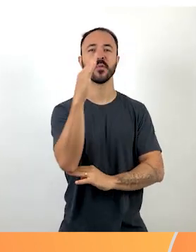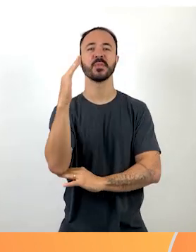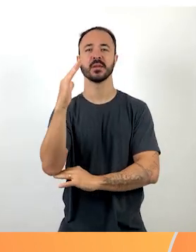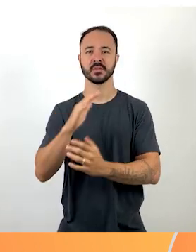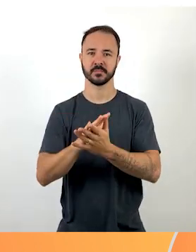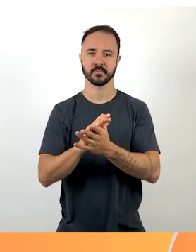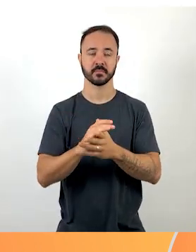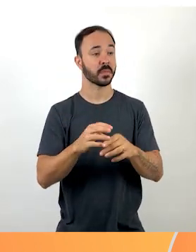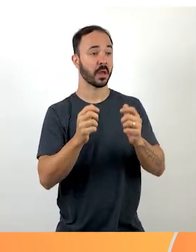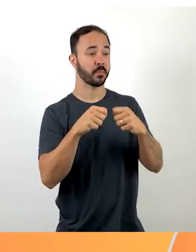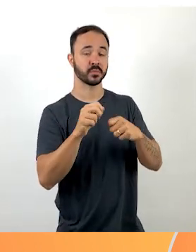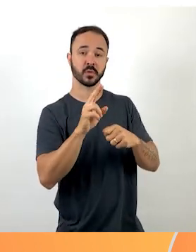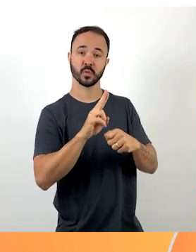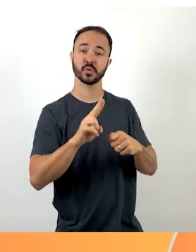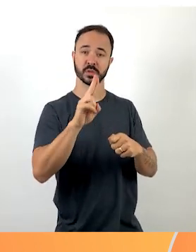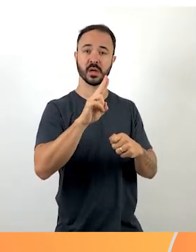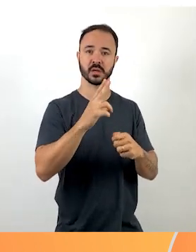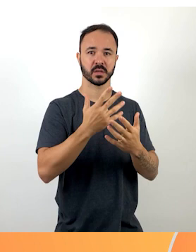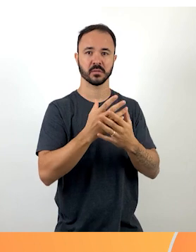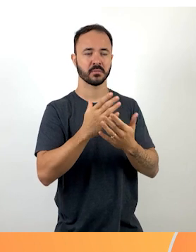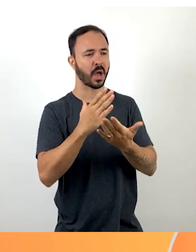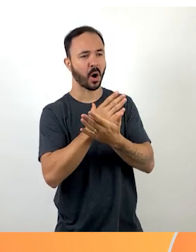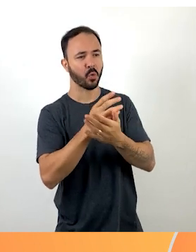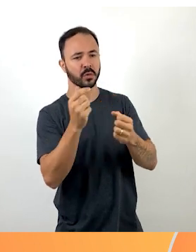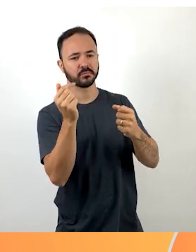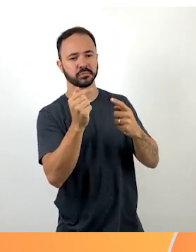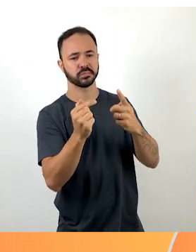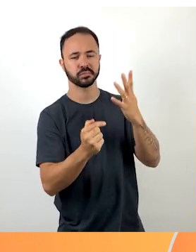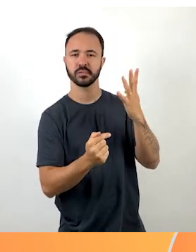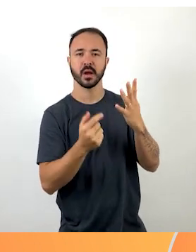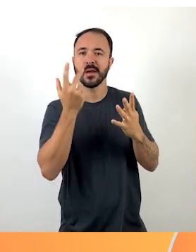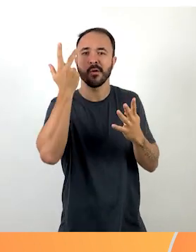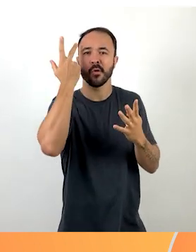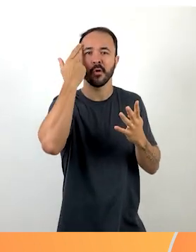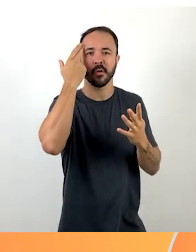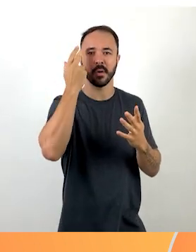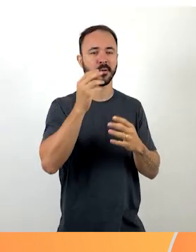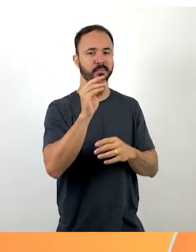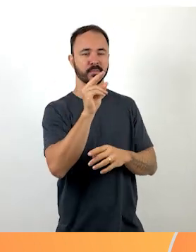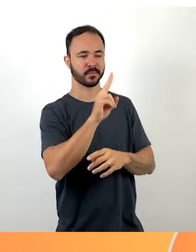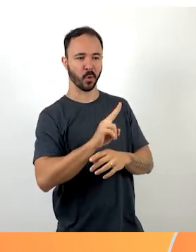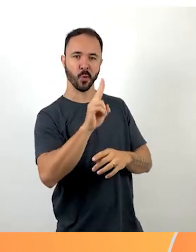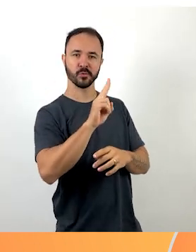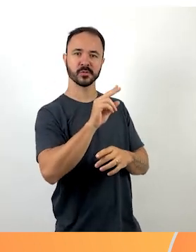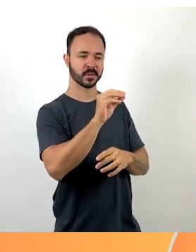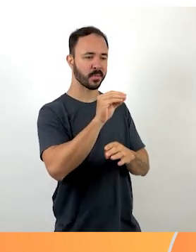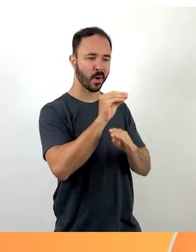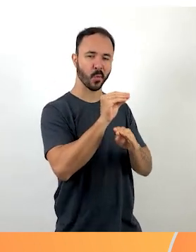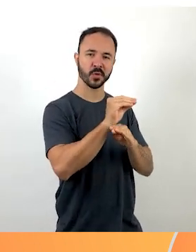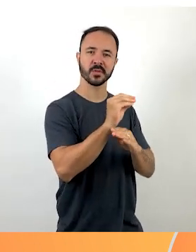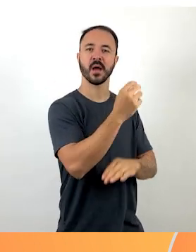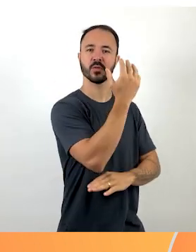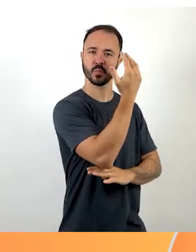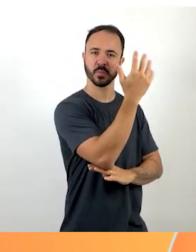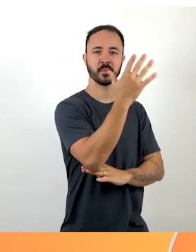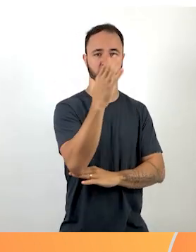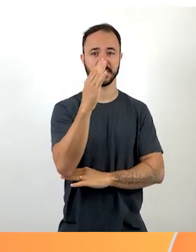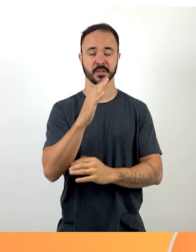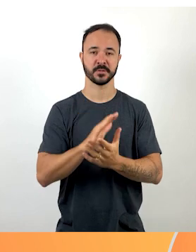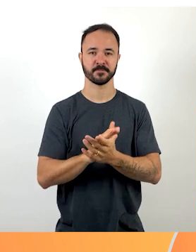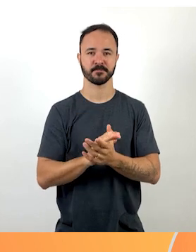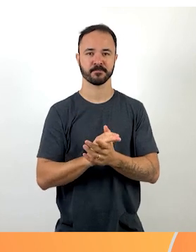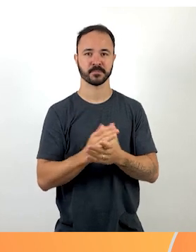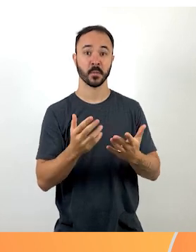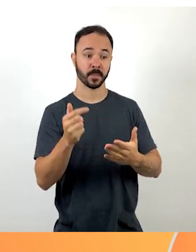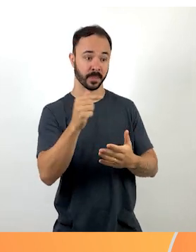utilizar o recurso natural de forma equilibrada. É uma parceria, desenvolvimento e sustentabilidade. Esse